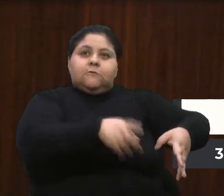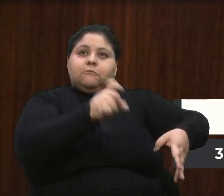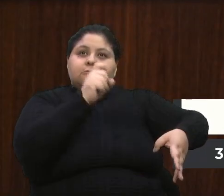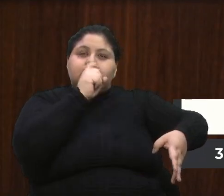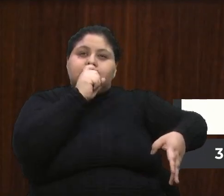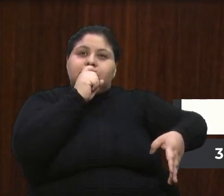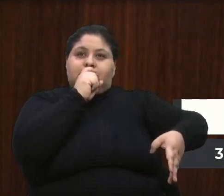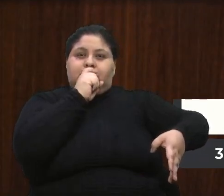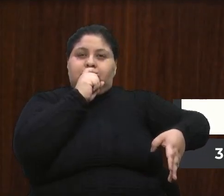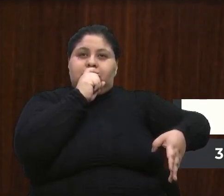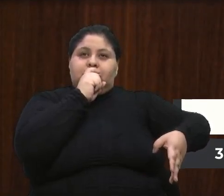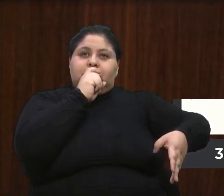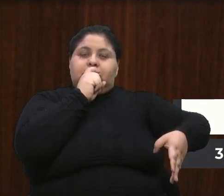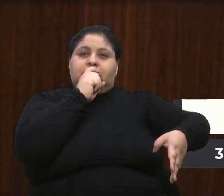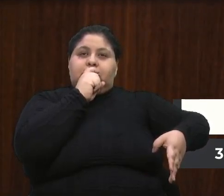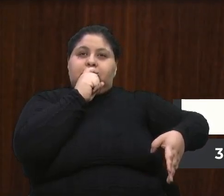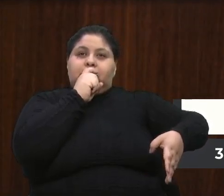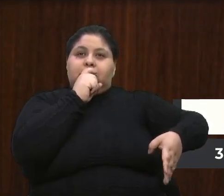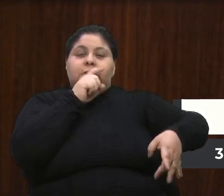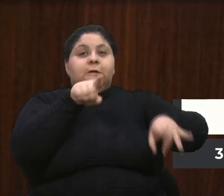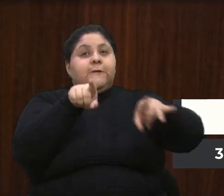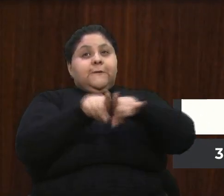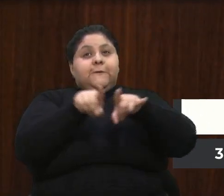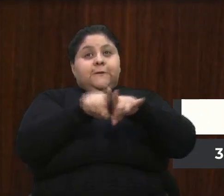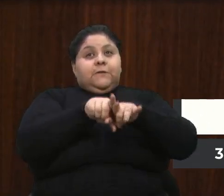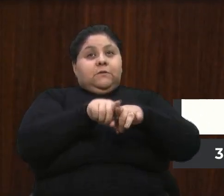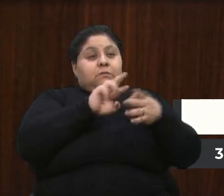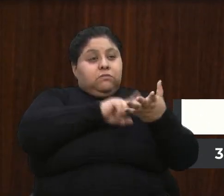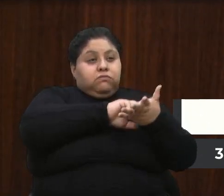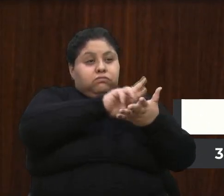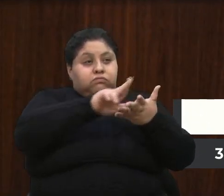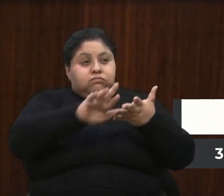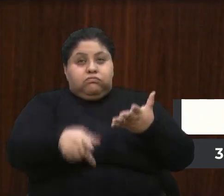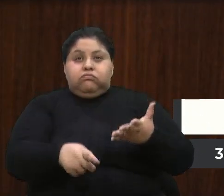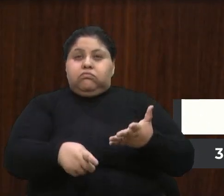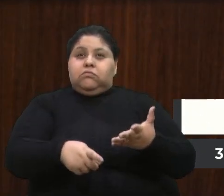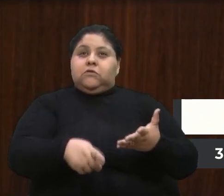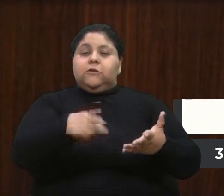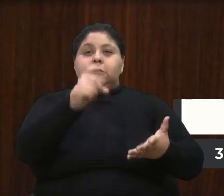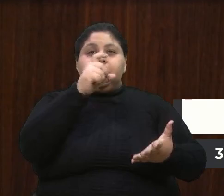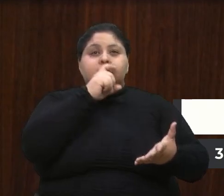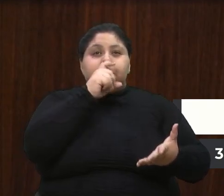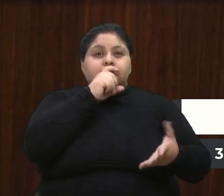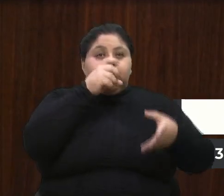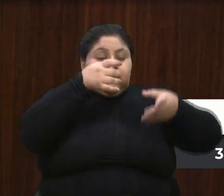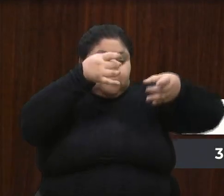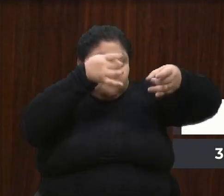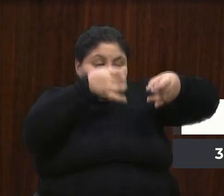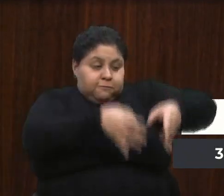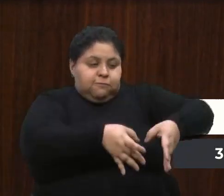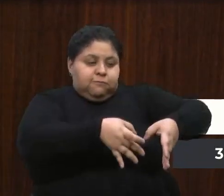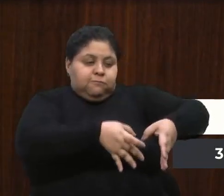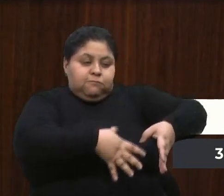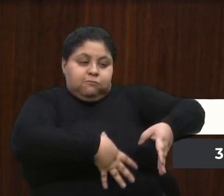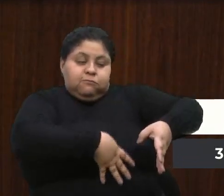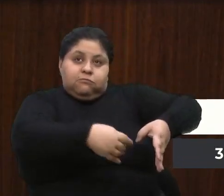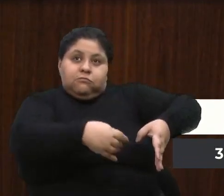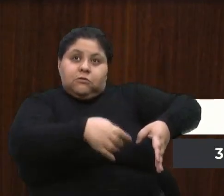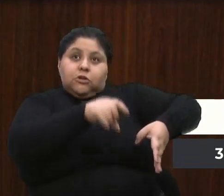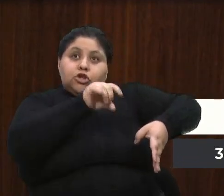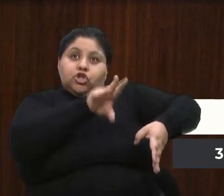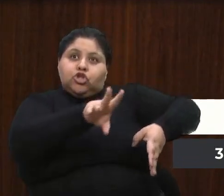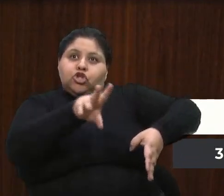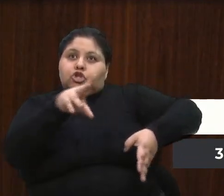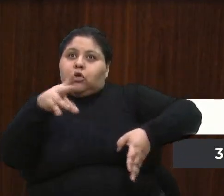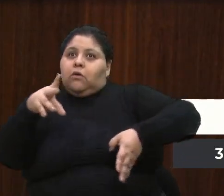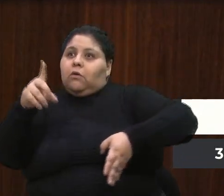para a questão da quantidade de pais que abandonam os seus filhos e deixam apenas para as